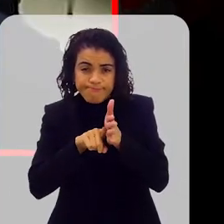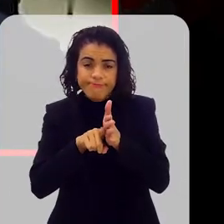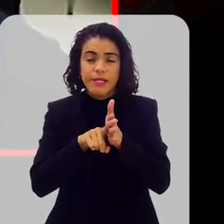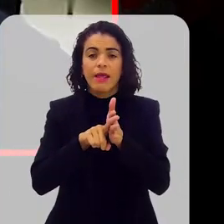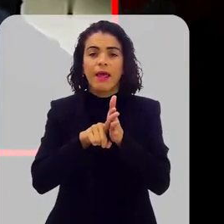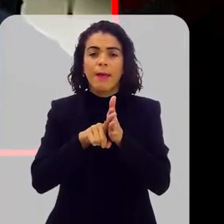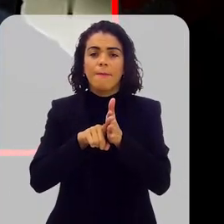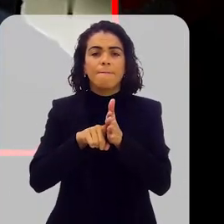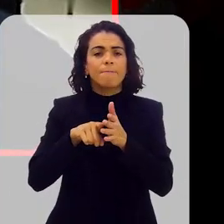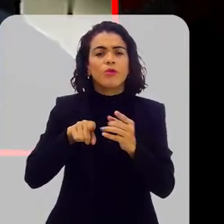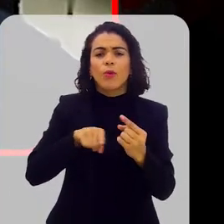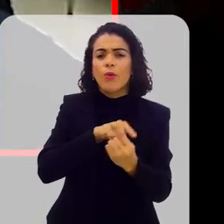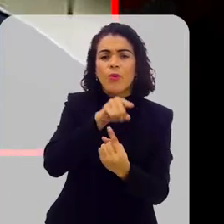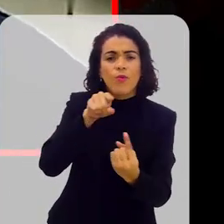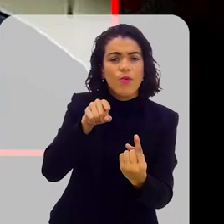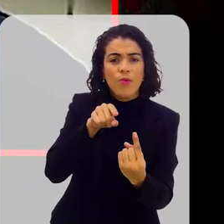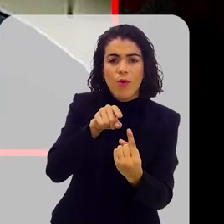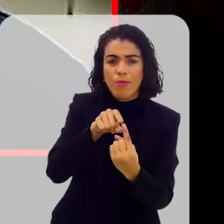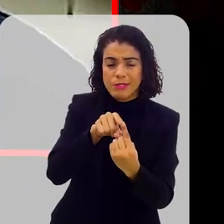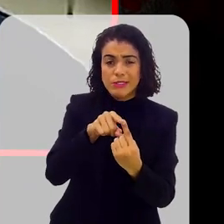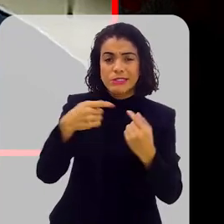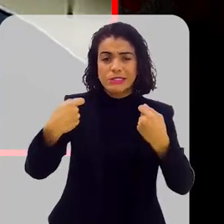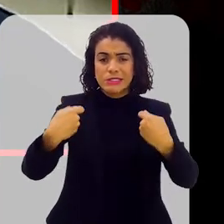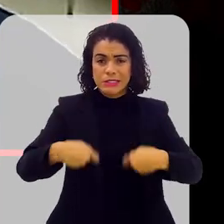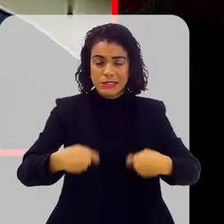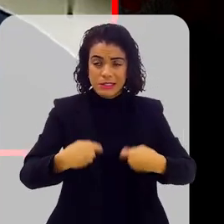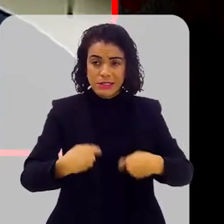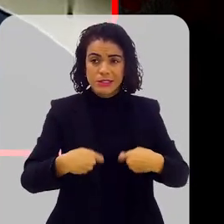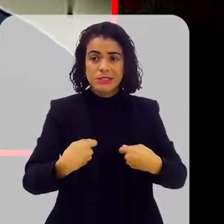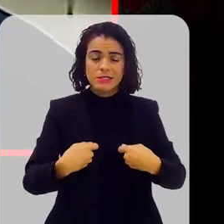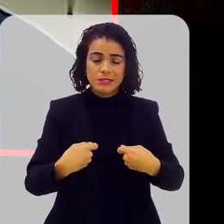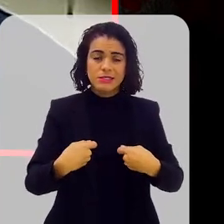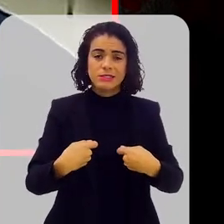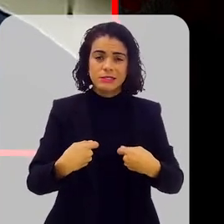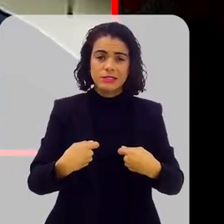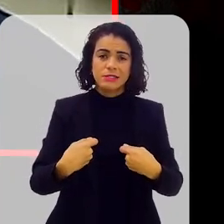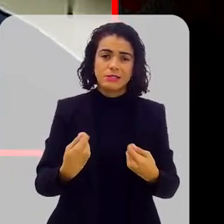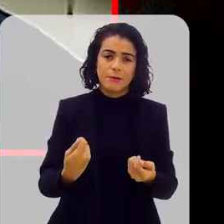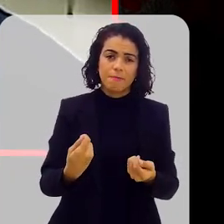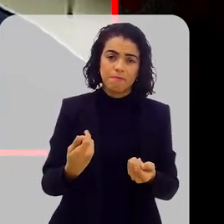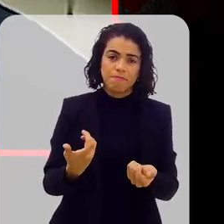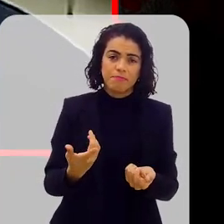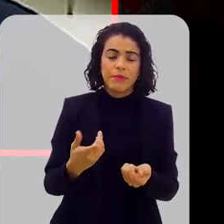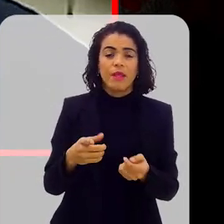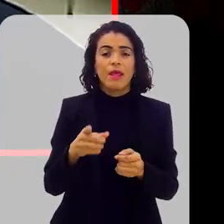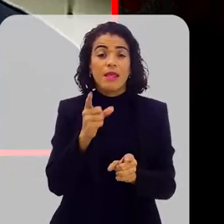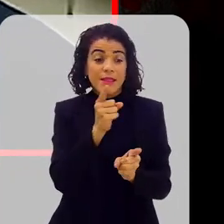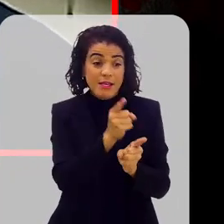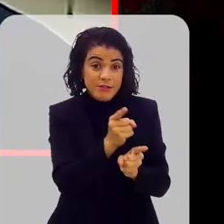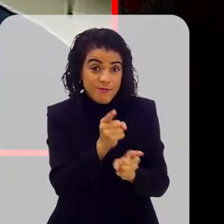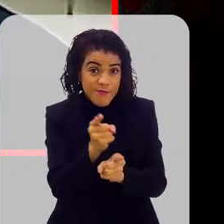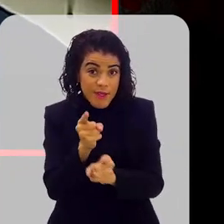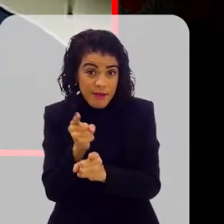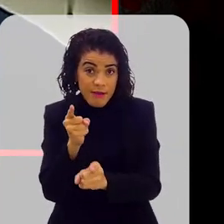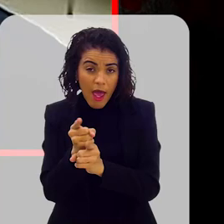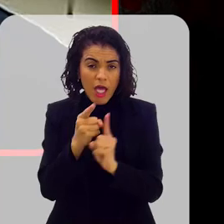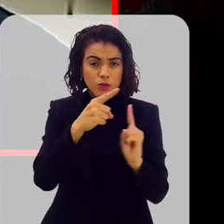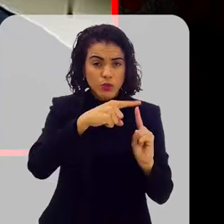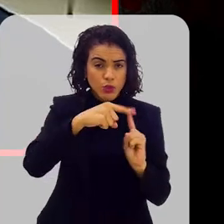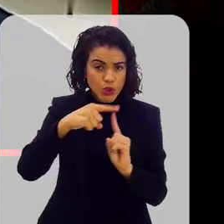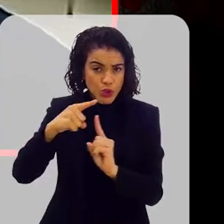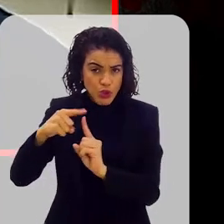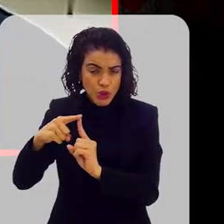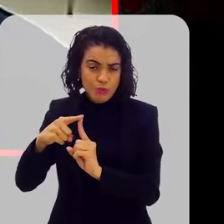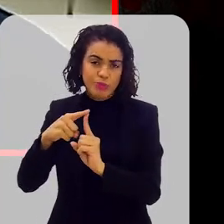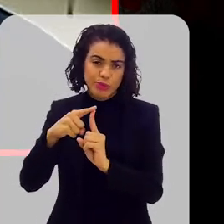rastreamento, né? Ele tem como uma necessidade, uma prerrogativa, você precisa não só identificar a